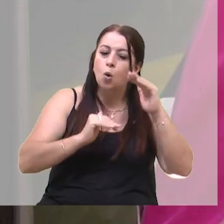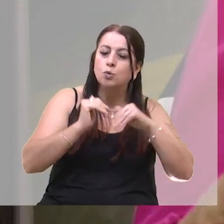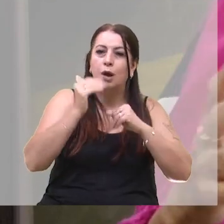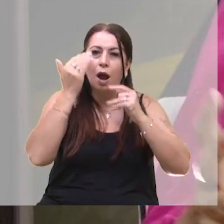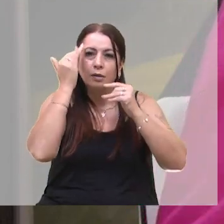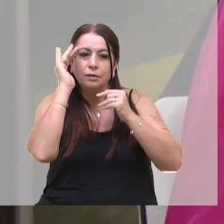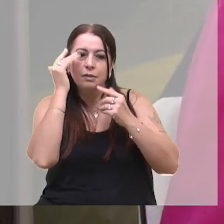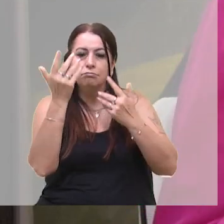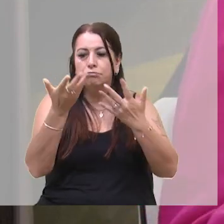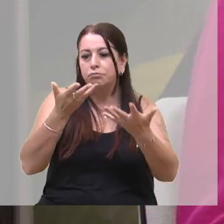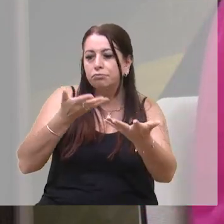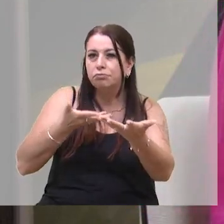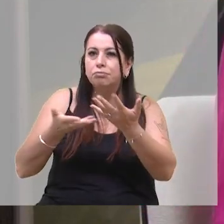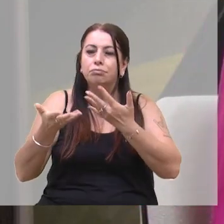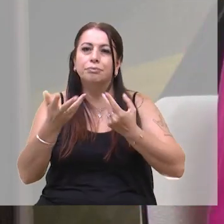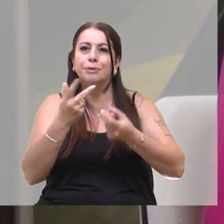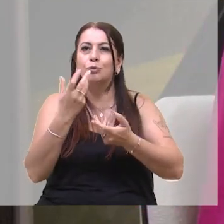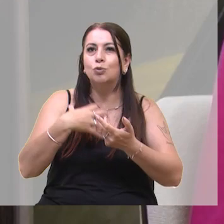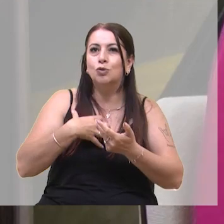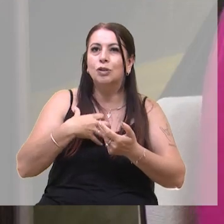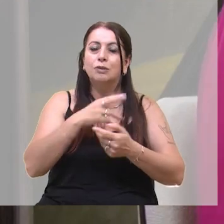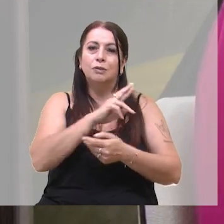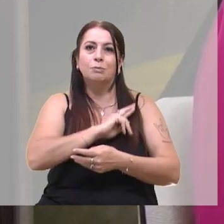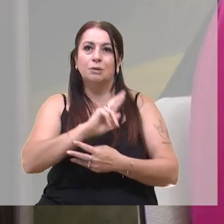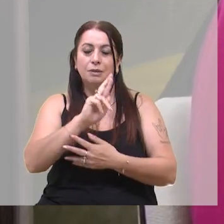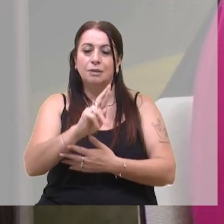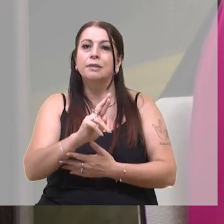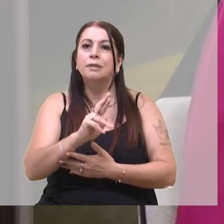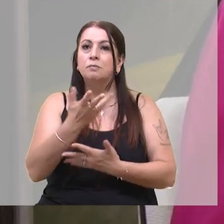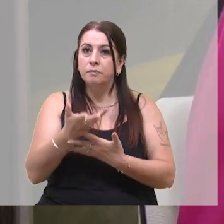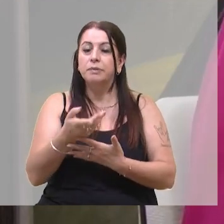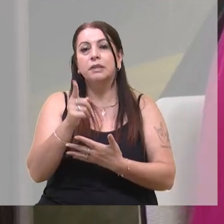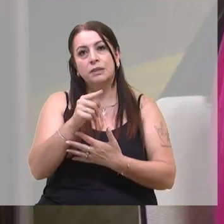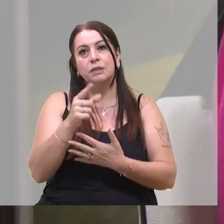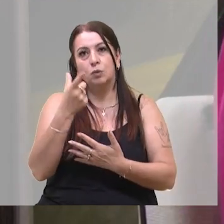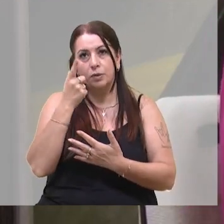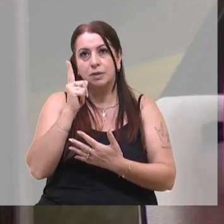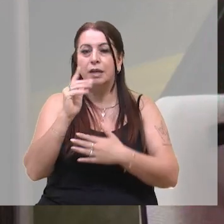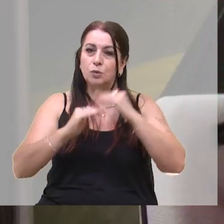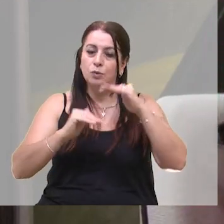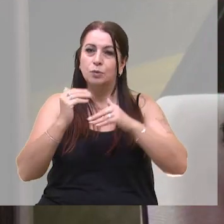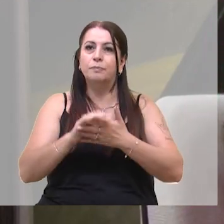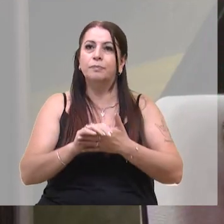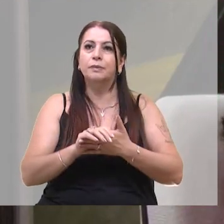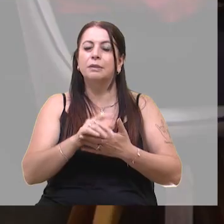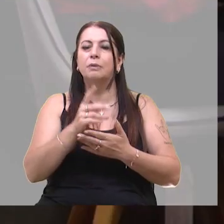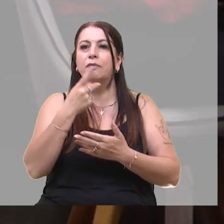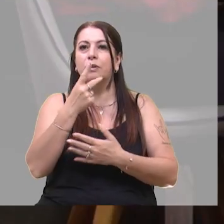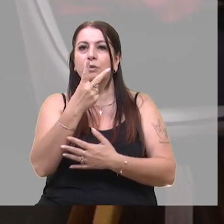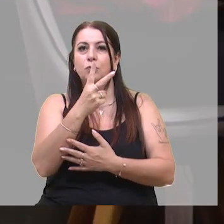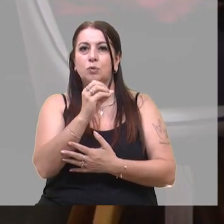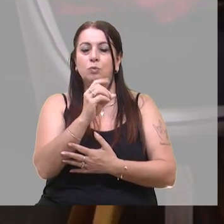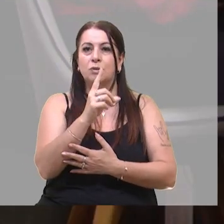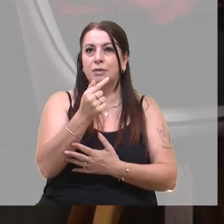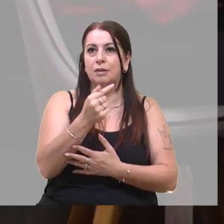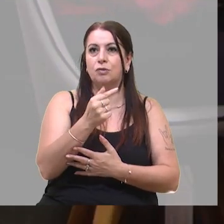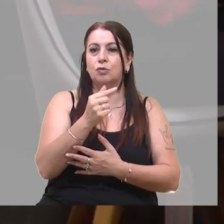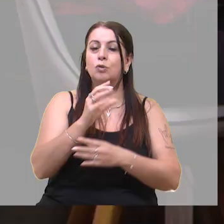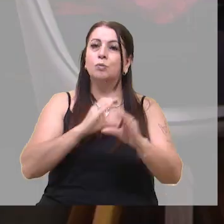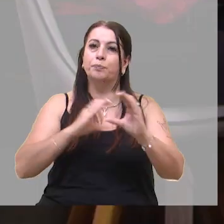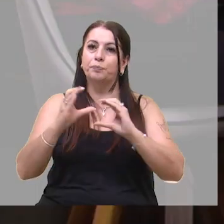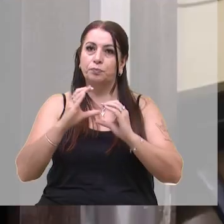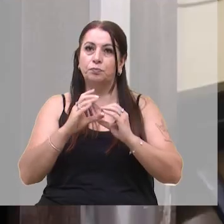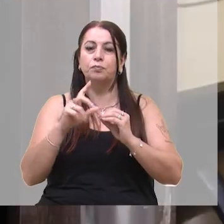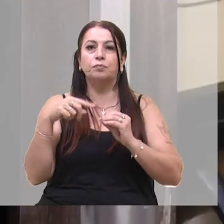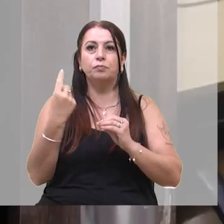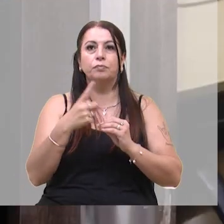construir entendendo outras formas, né, outras formas de representação. É assim que a gente constrói. Já que a senhora citou 2017, a